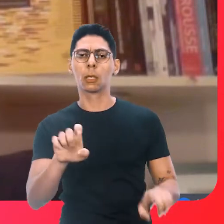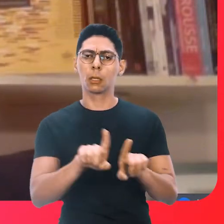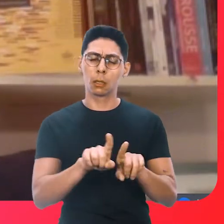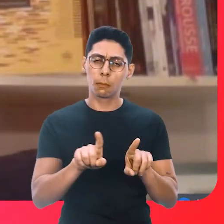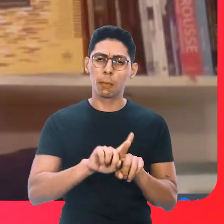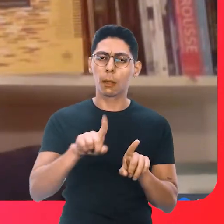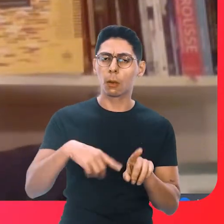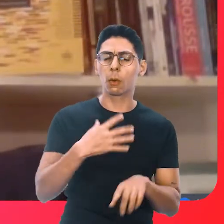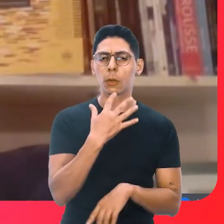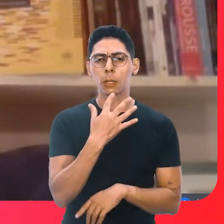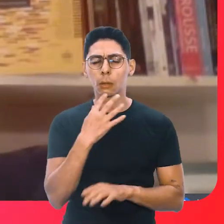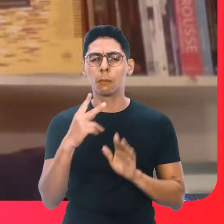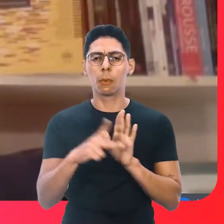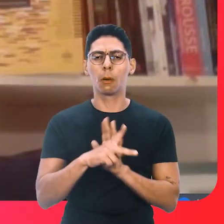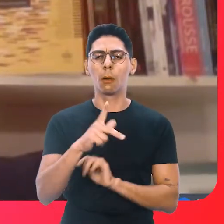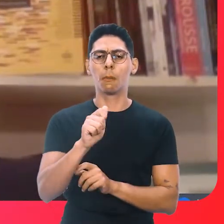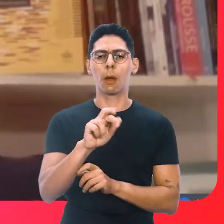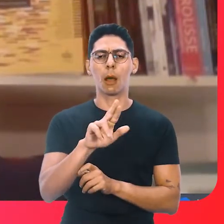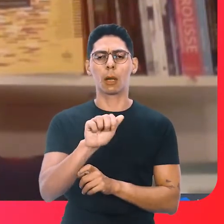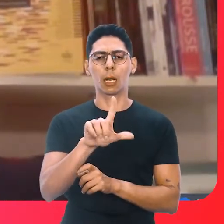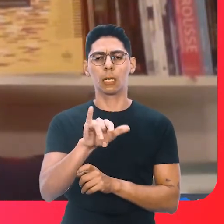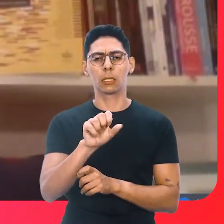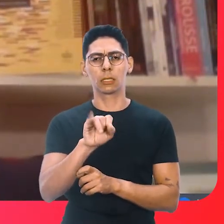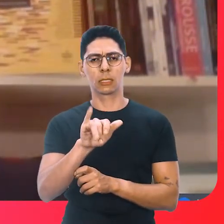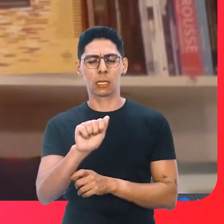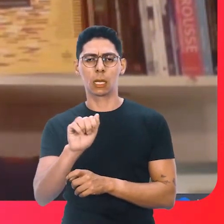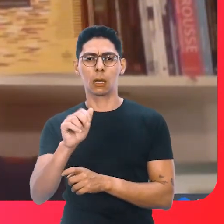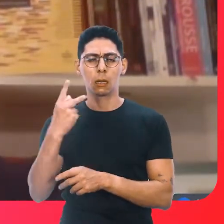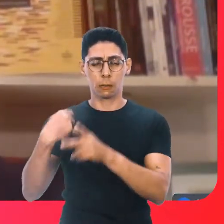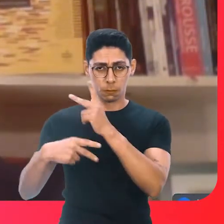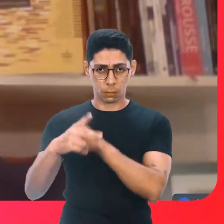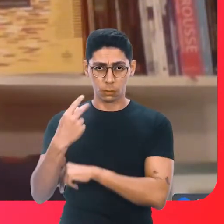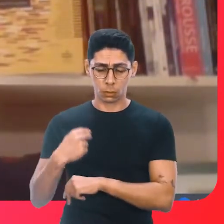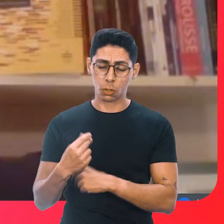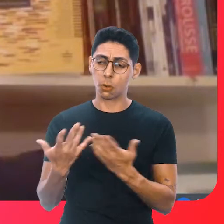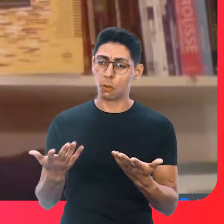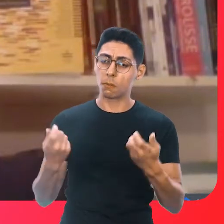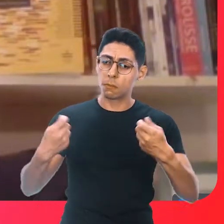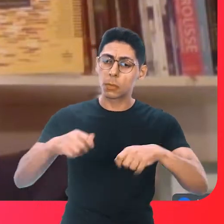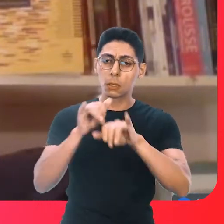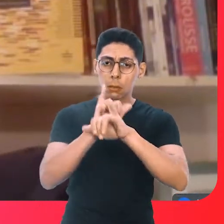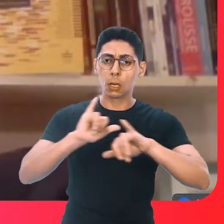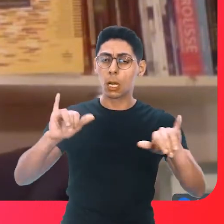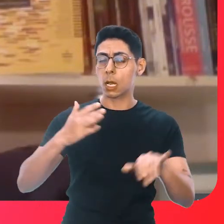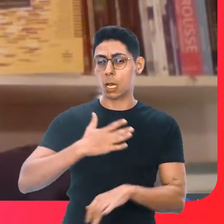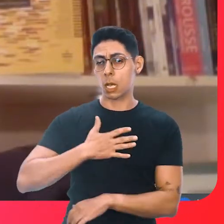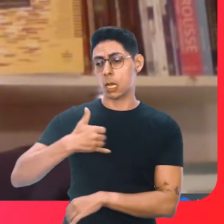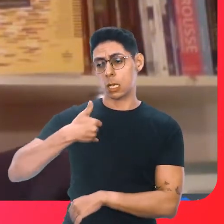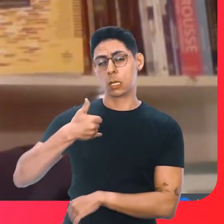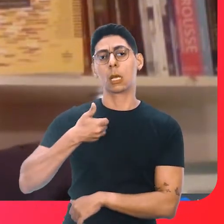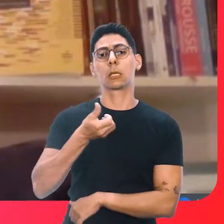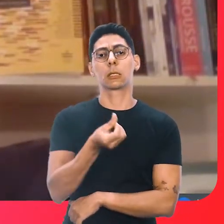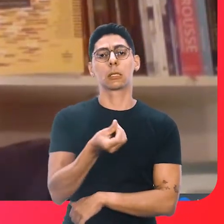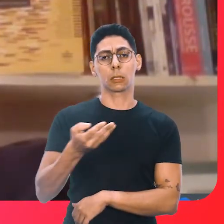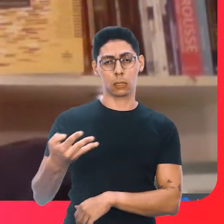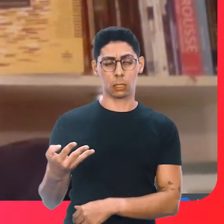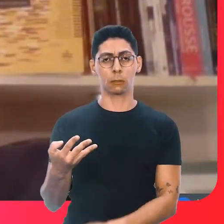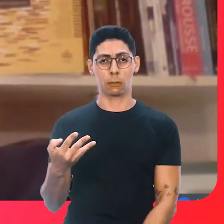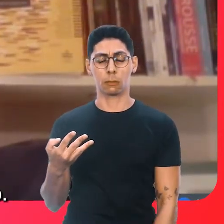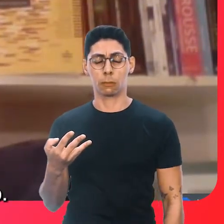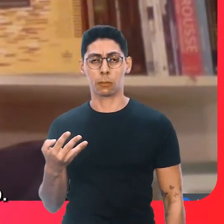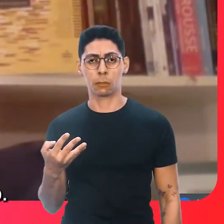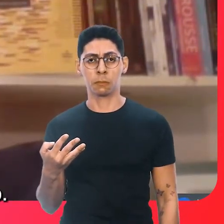paralisia infantil. Uhum. Não me pejo em dizê-lo, Antônio, eu tenho 64 anos e